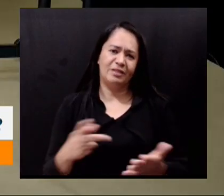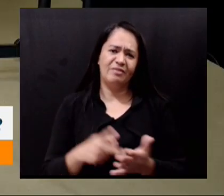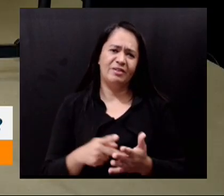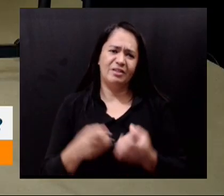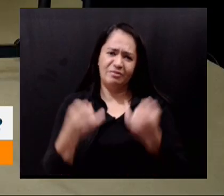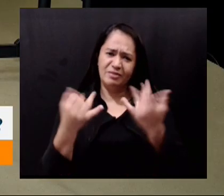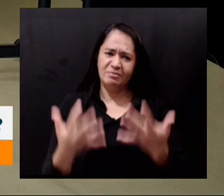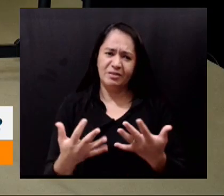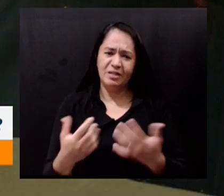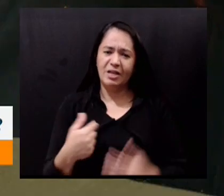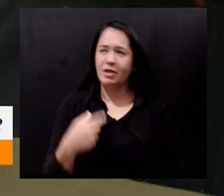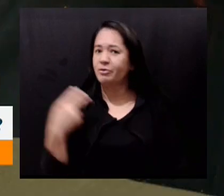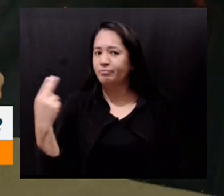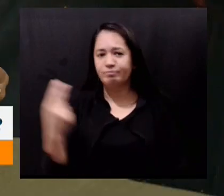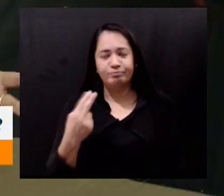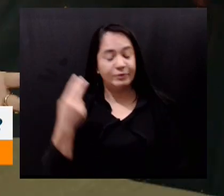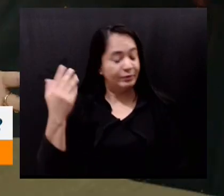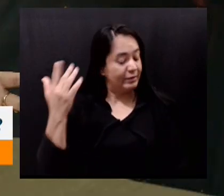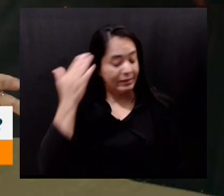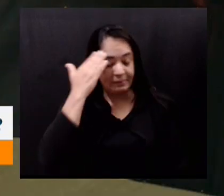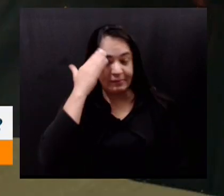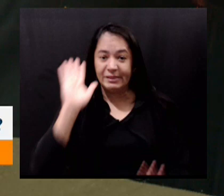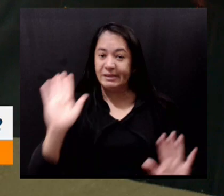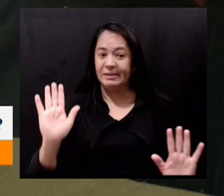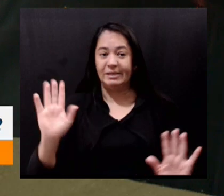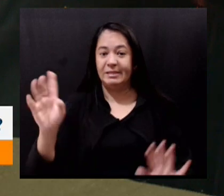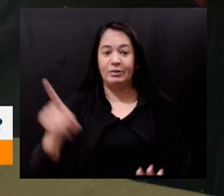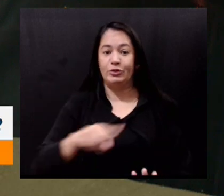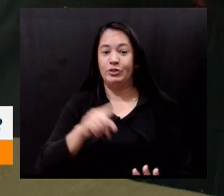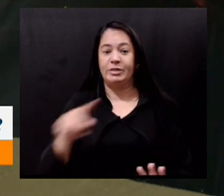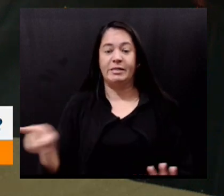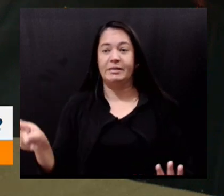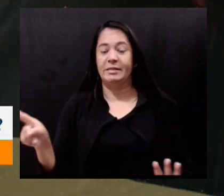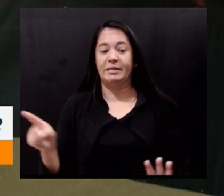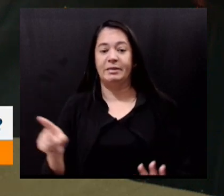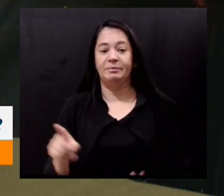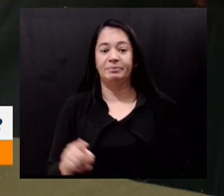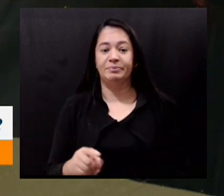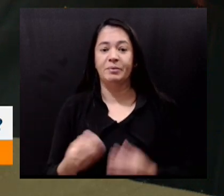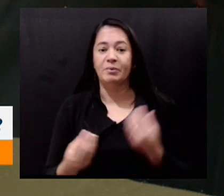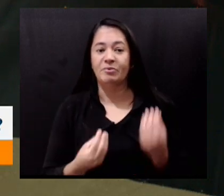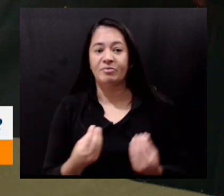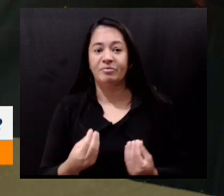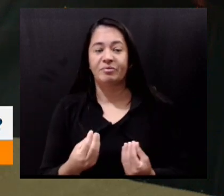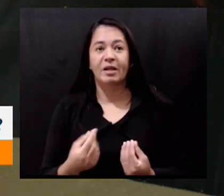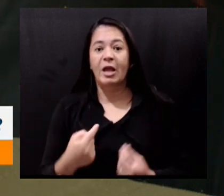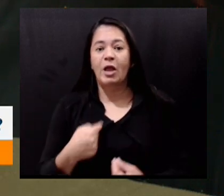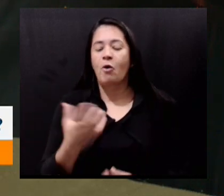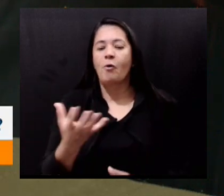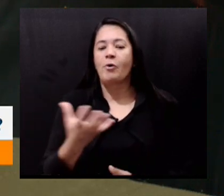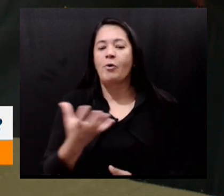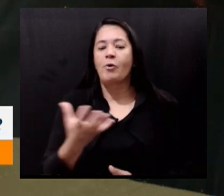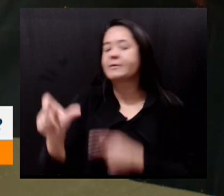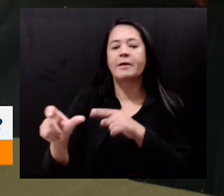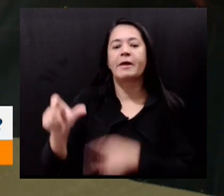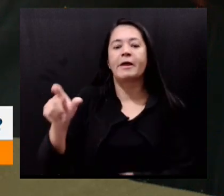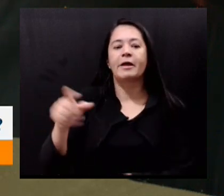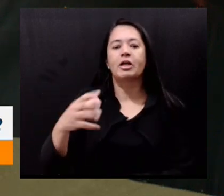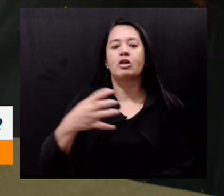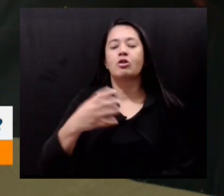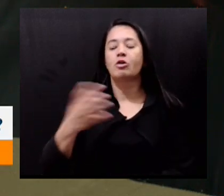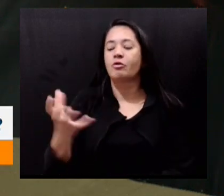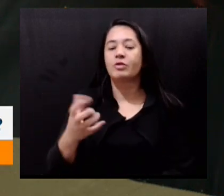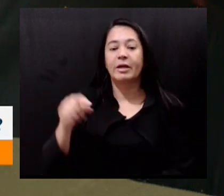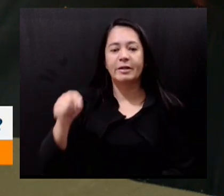entender muito bem esse negócio de cancelamento, sabe, de eu querer que a pessoa seja do jeito que eu acho que ela deva